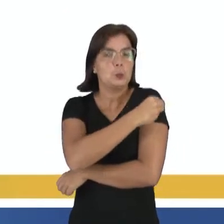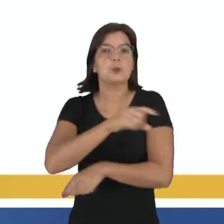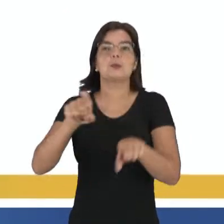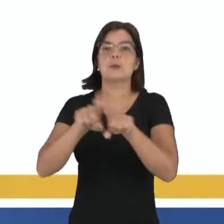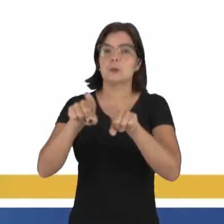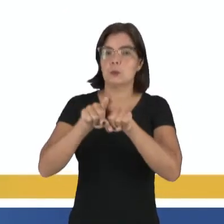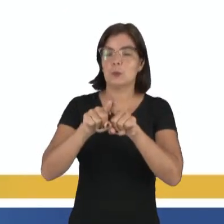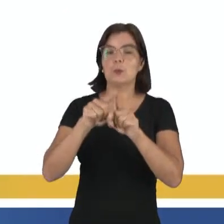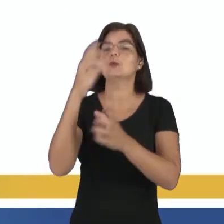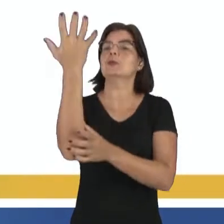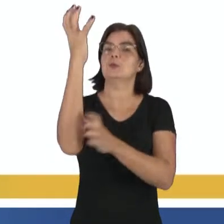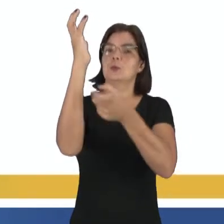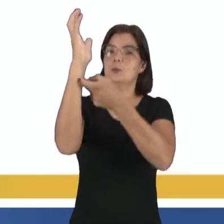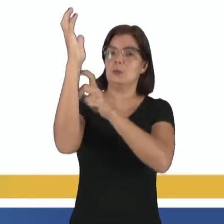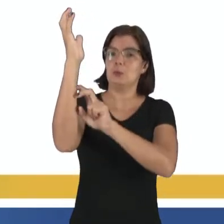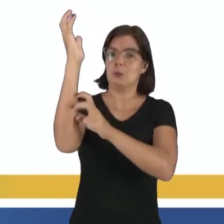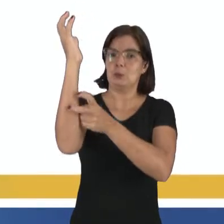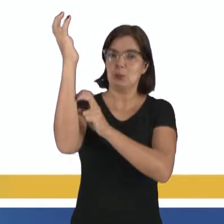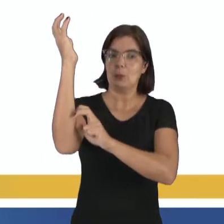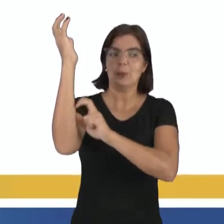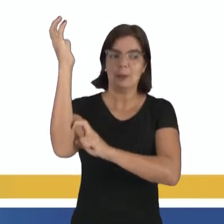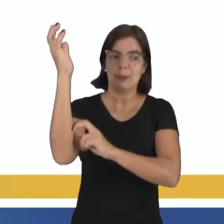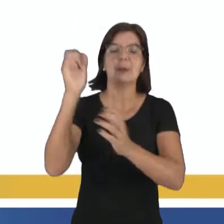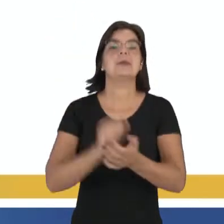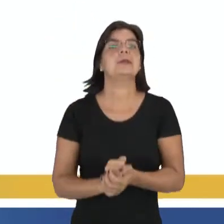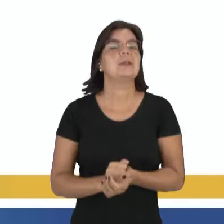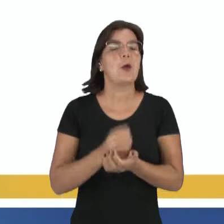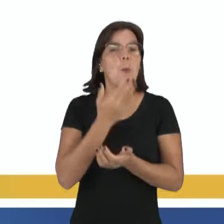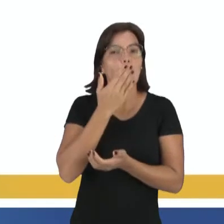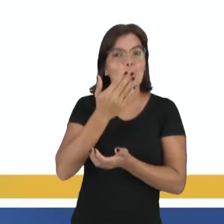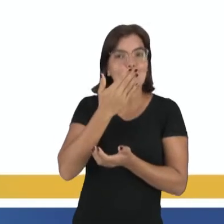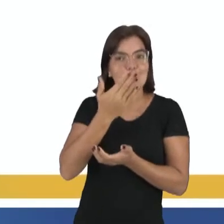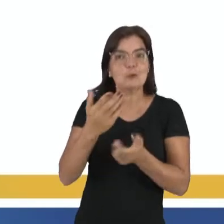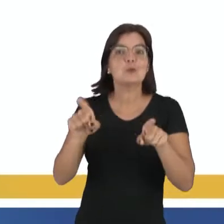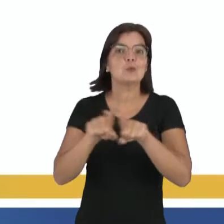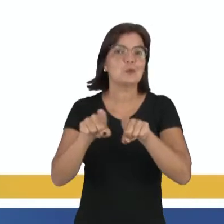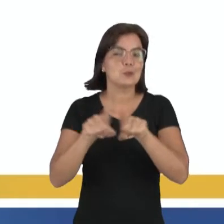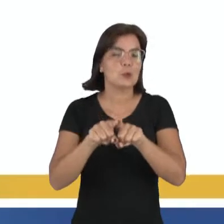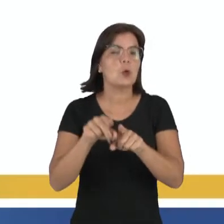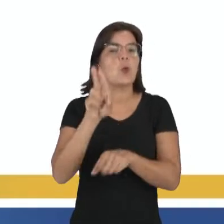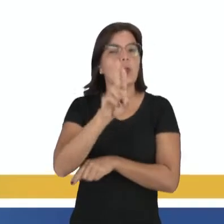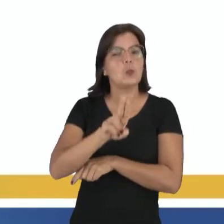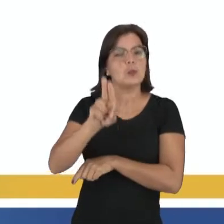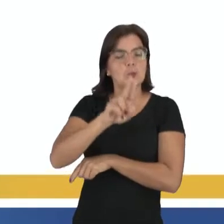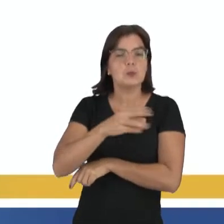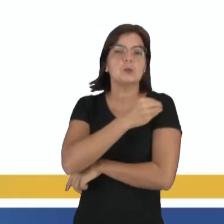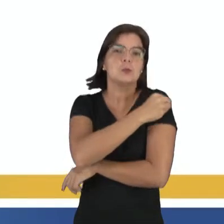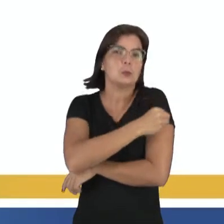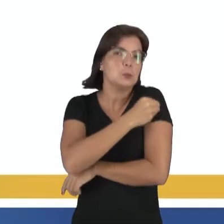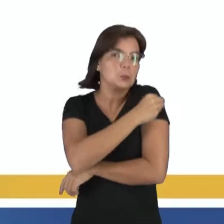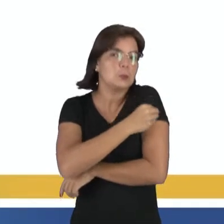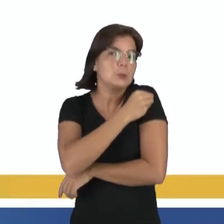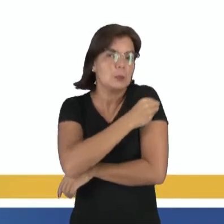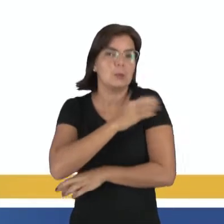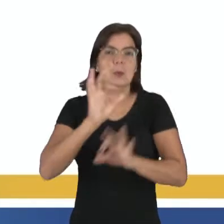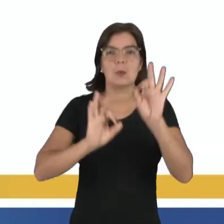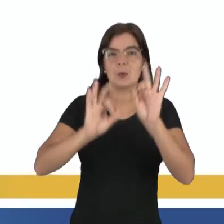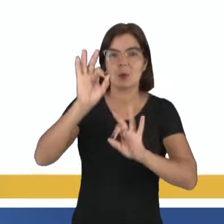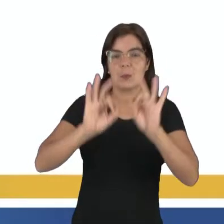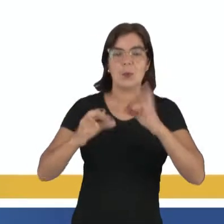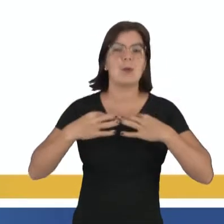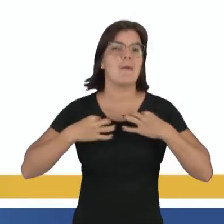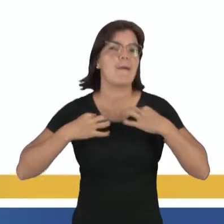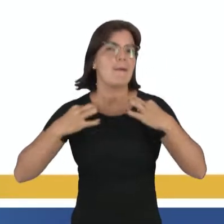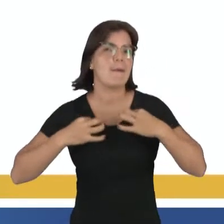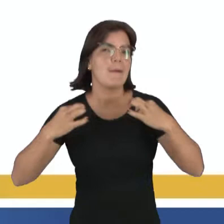do látex, né? Tudo isso vai gerar um tipo de produto, o qual nós usamos, algodão, que serve para a fabricação de